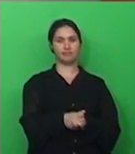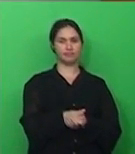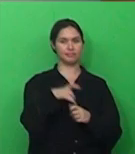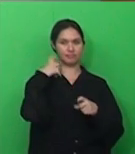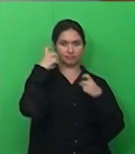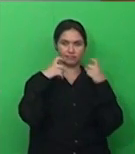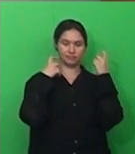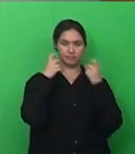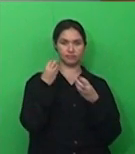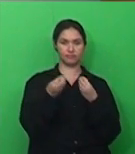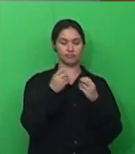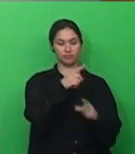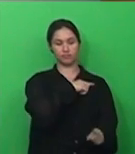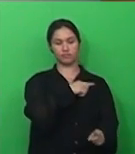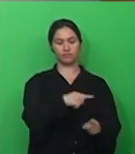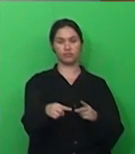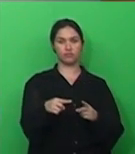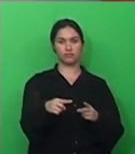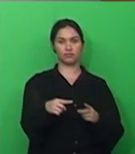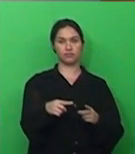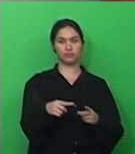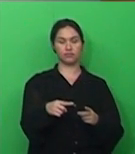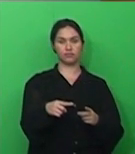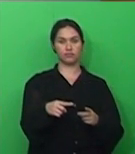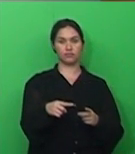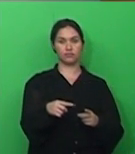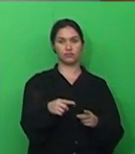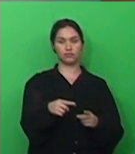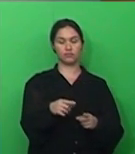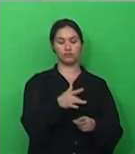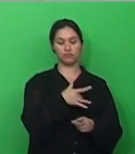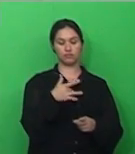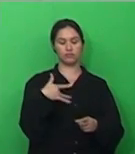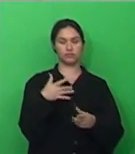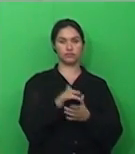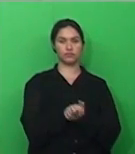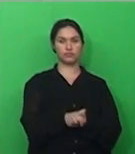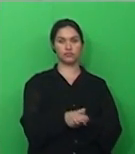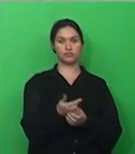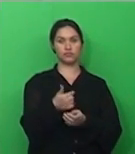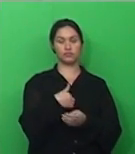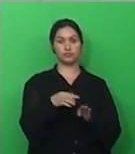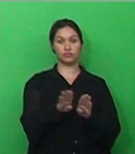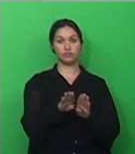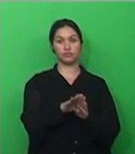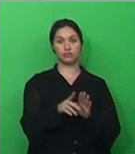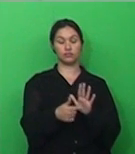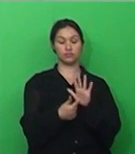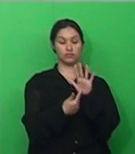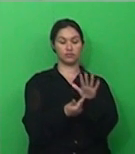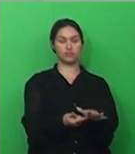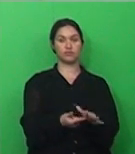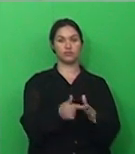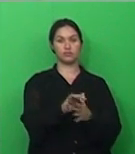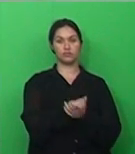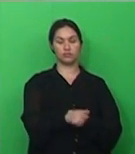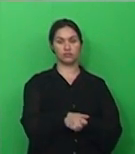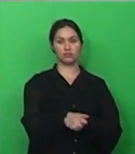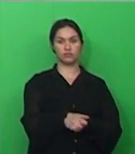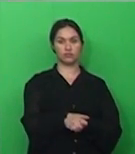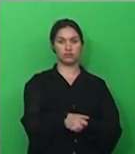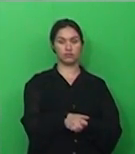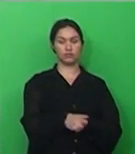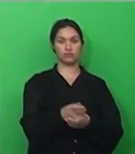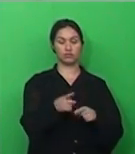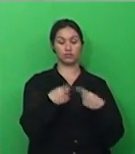encontro à saúde pública. Obrigado, senhor presidente. Eu vou mais além. Quando se trata de saúde